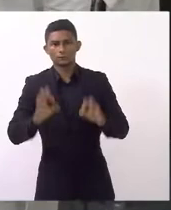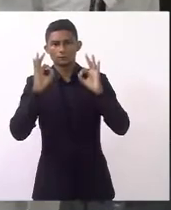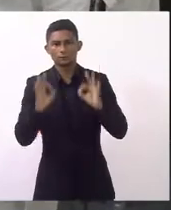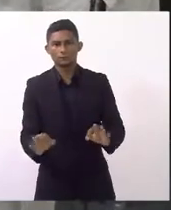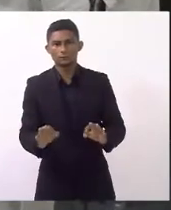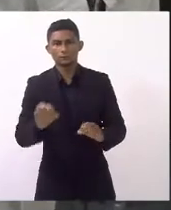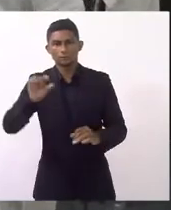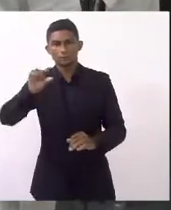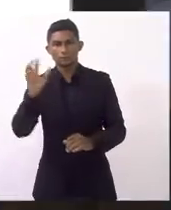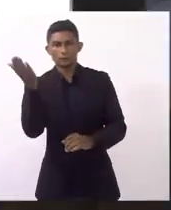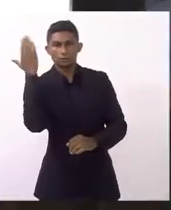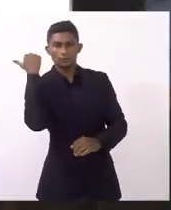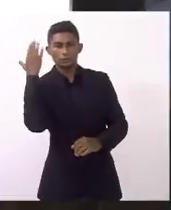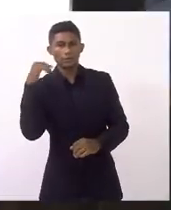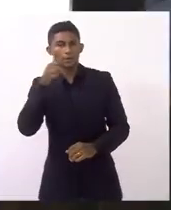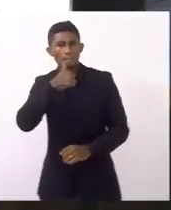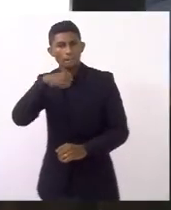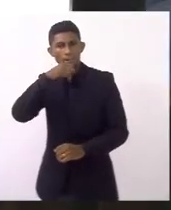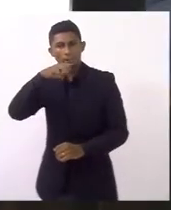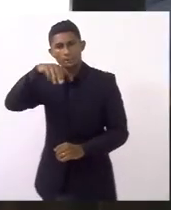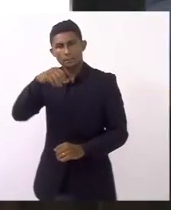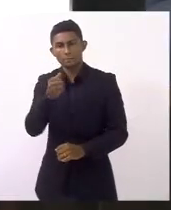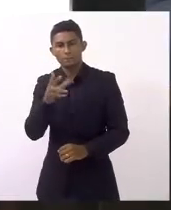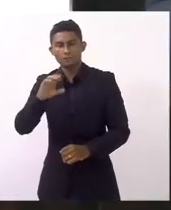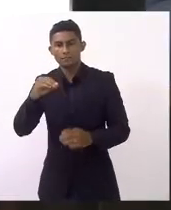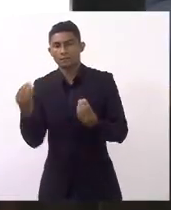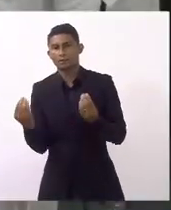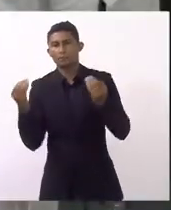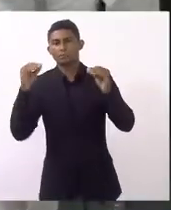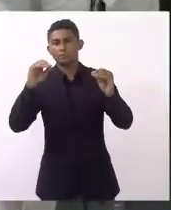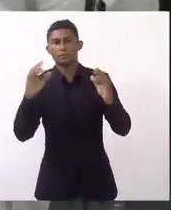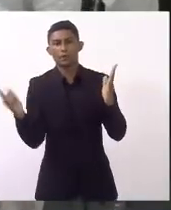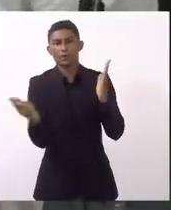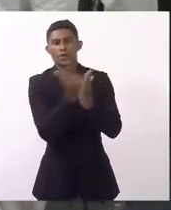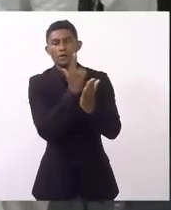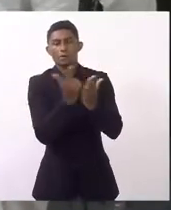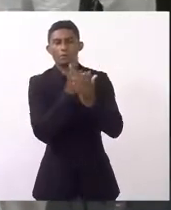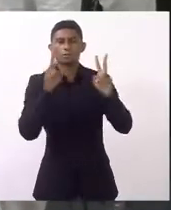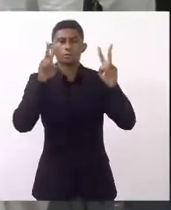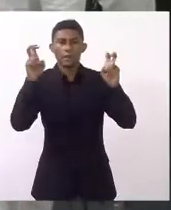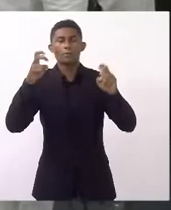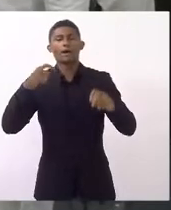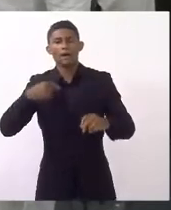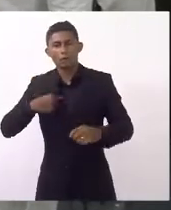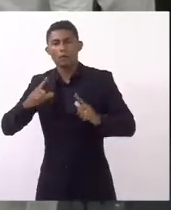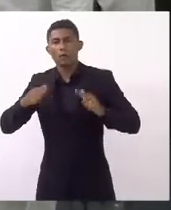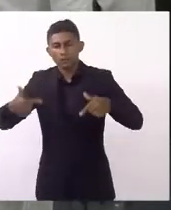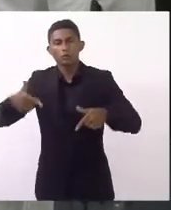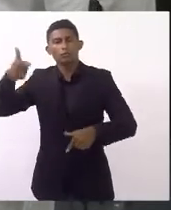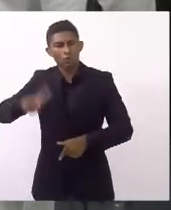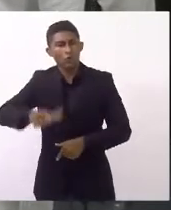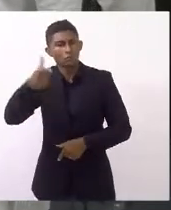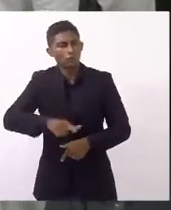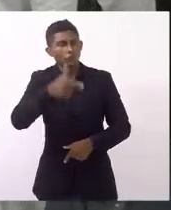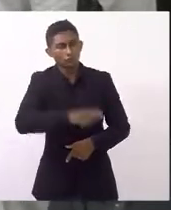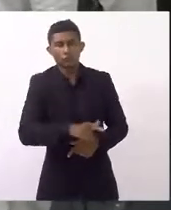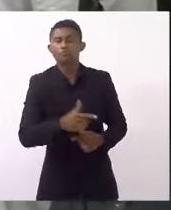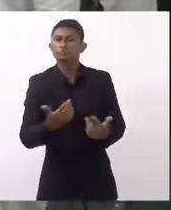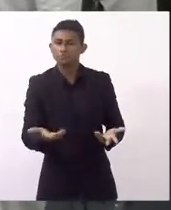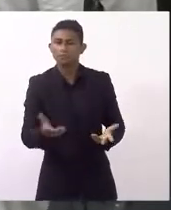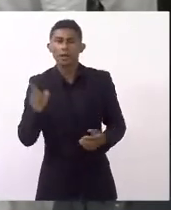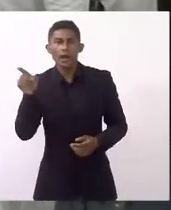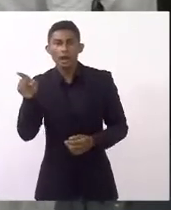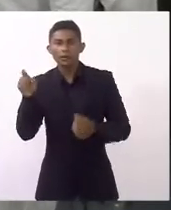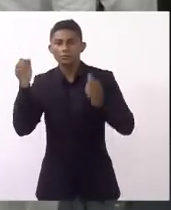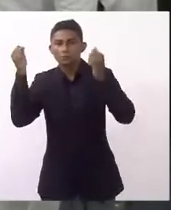recentemente uma e Marcelo lançou o livro faria tudo outra vez se ela era o André ele livros onde